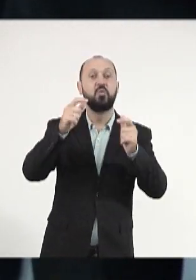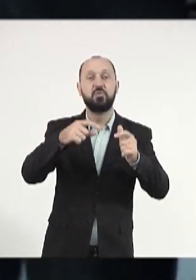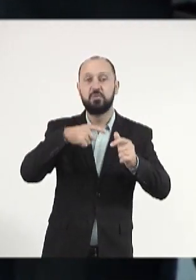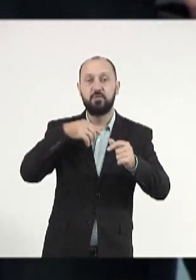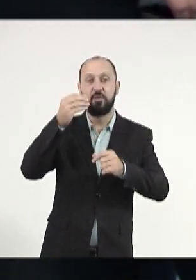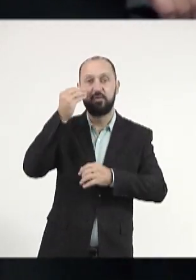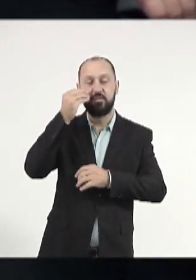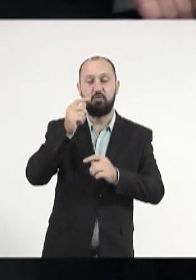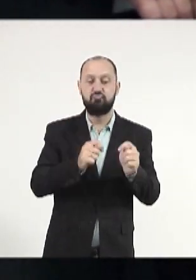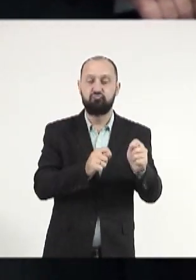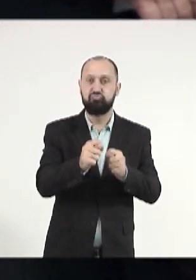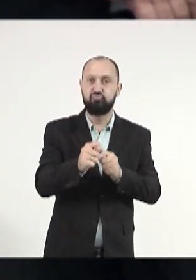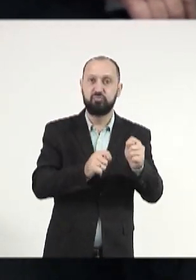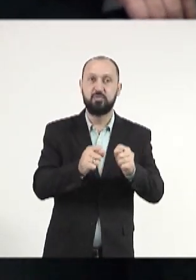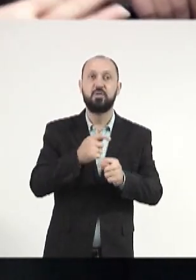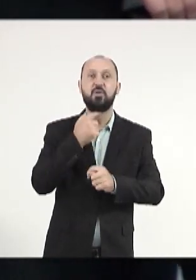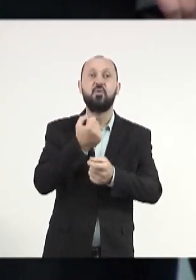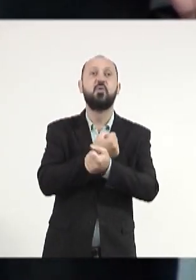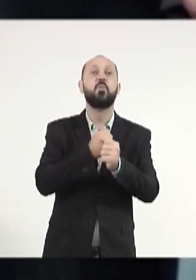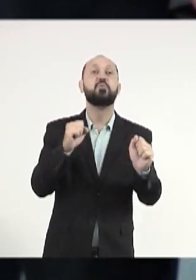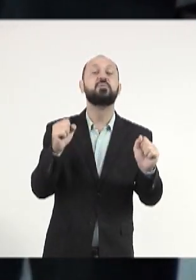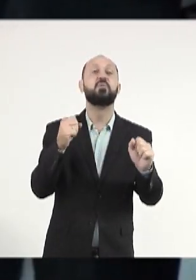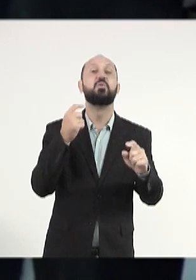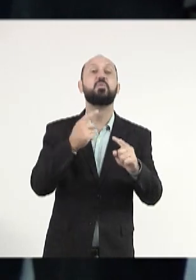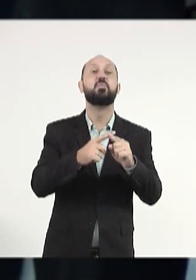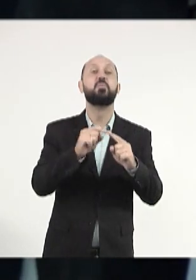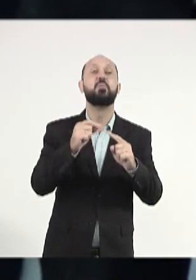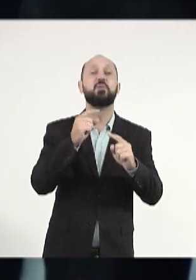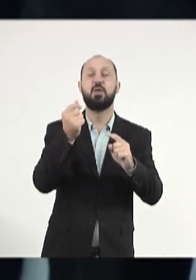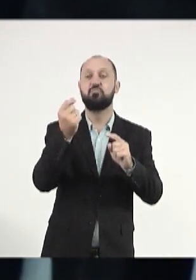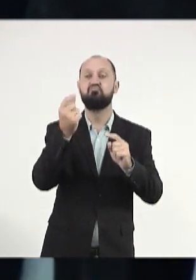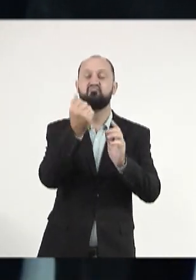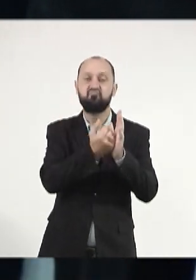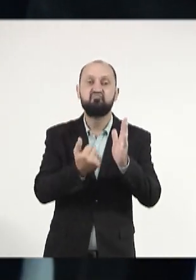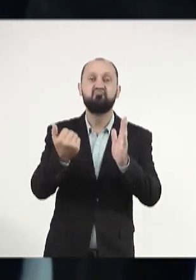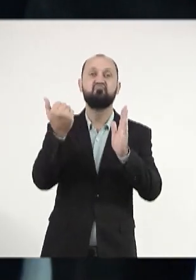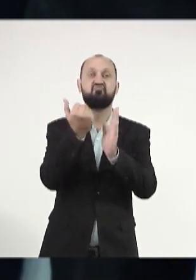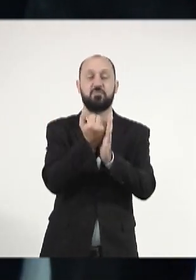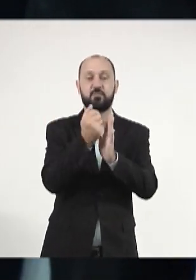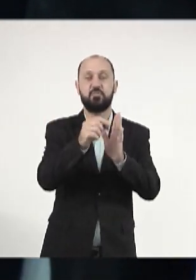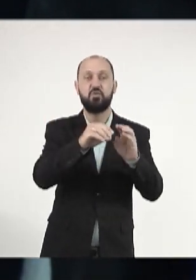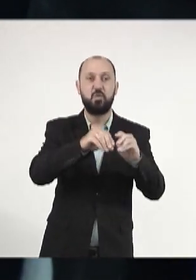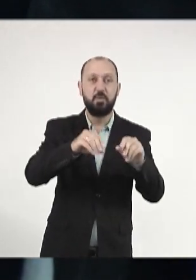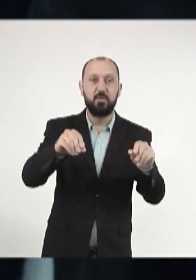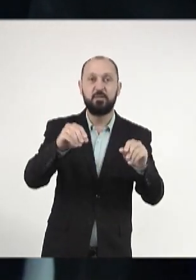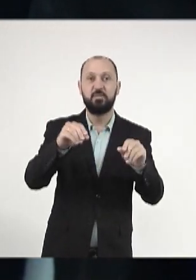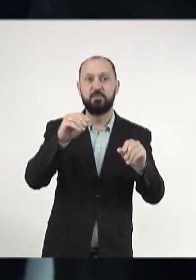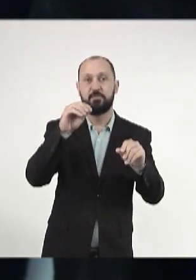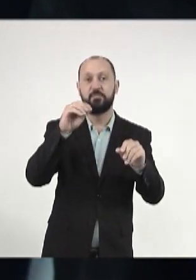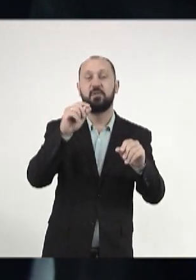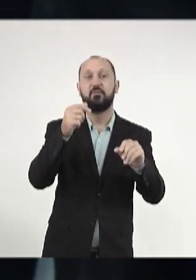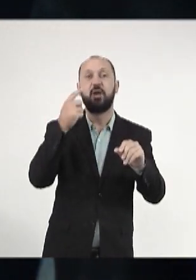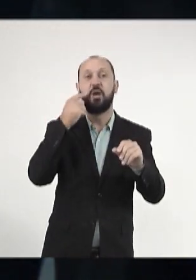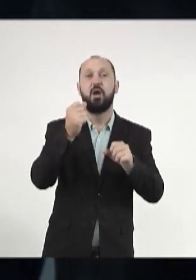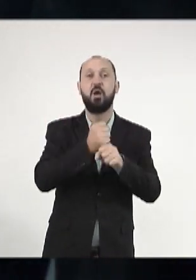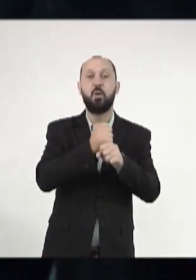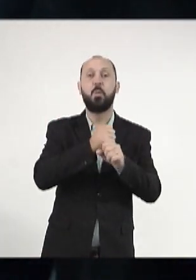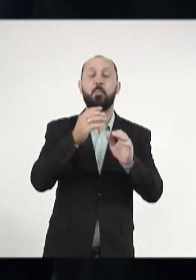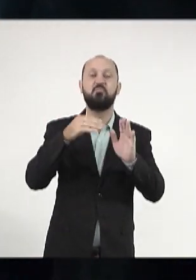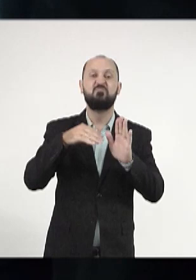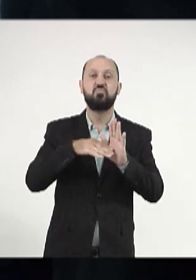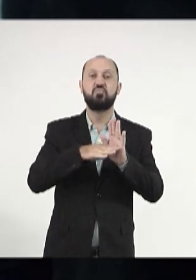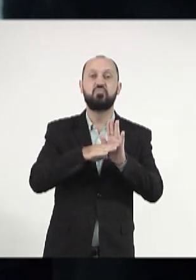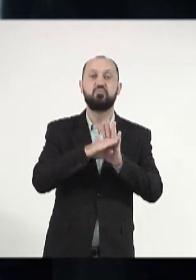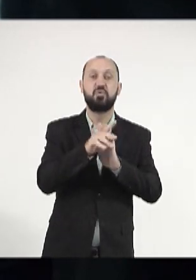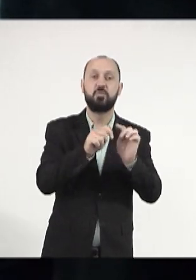houve tentativa de negociação não foi possível justamente pela supervalorização de uma terra que, inclusive, vai subindo durante o processo